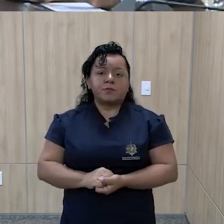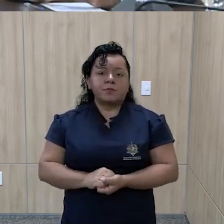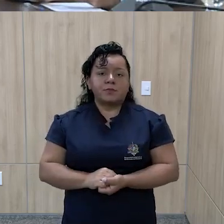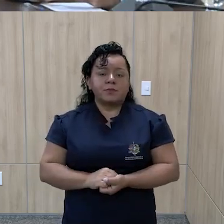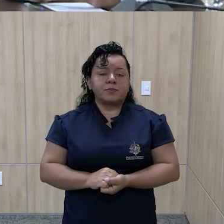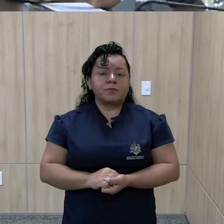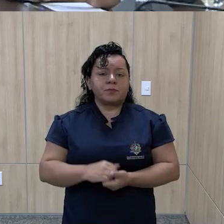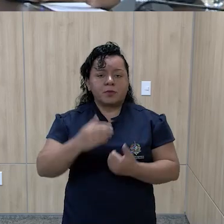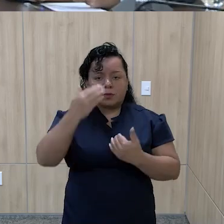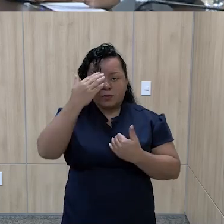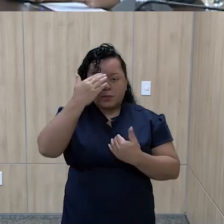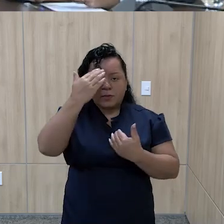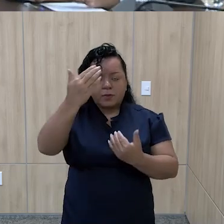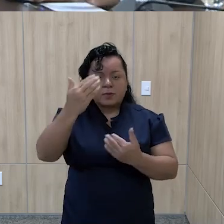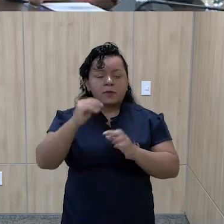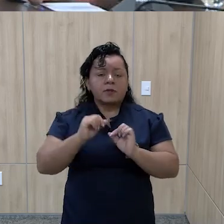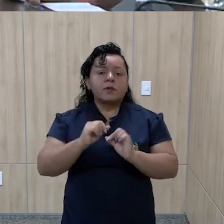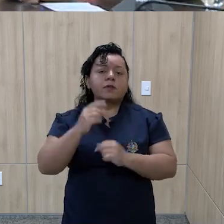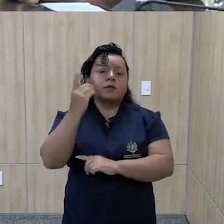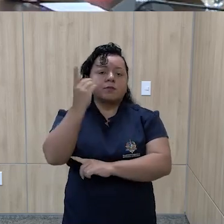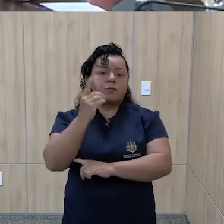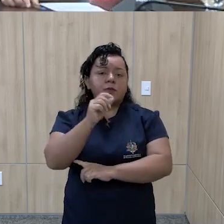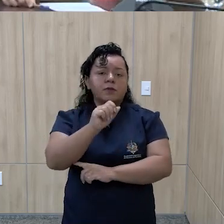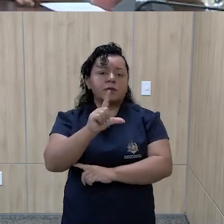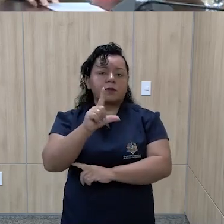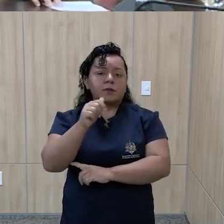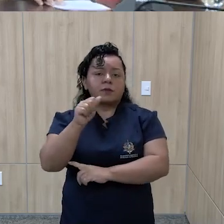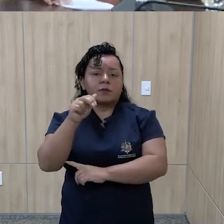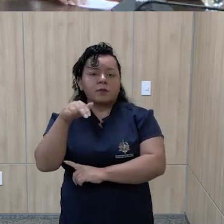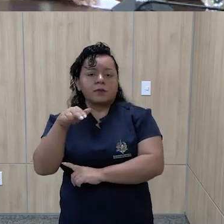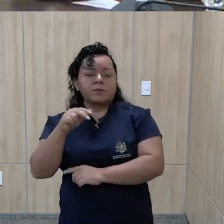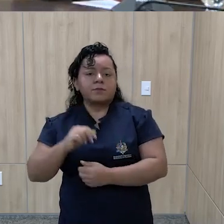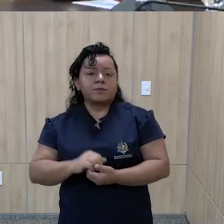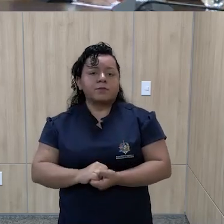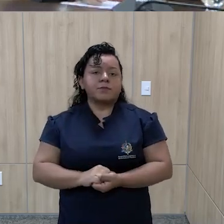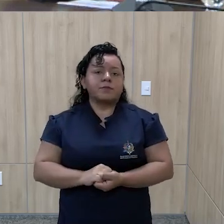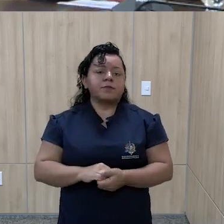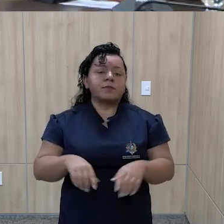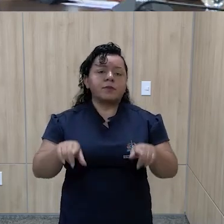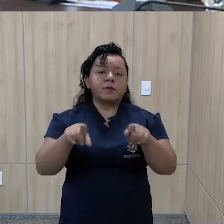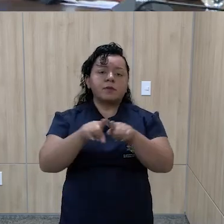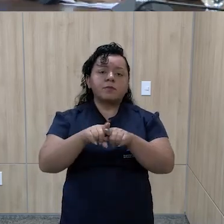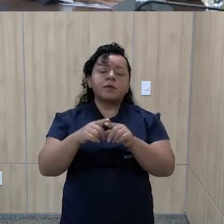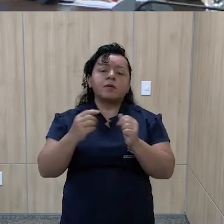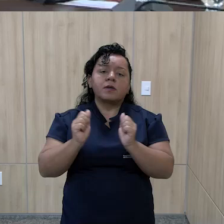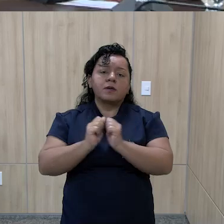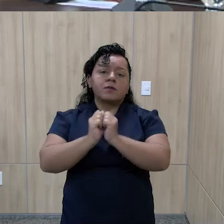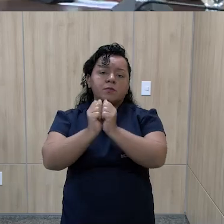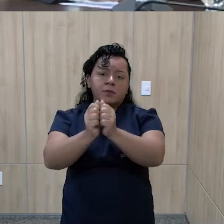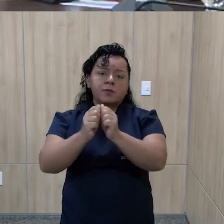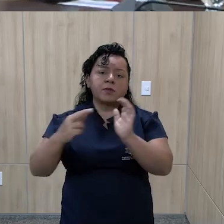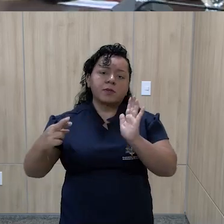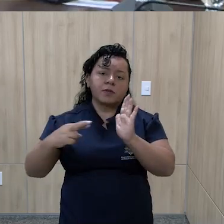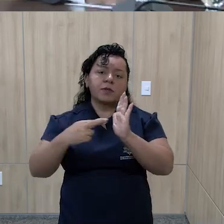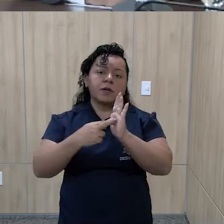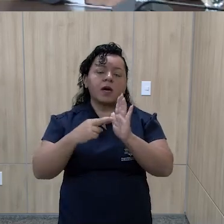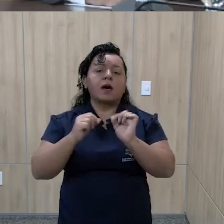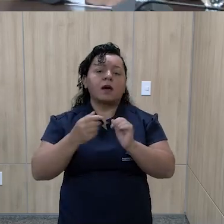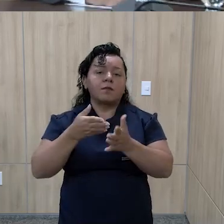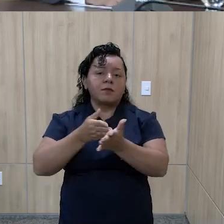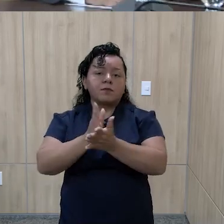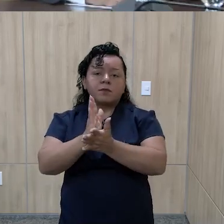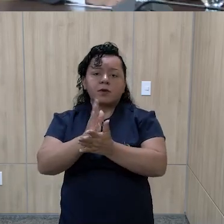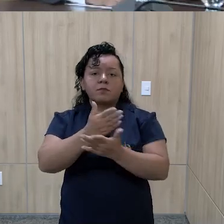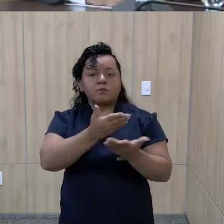tinha votado Obrigado excelência Deputado Alan Queiroz também voltou a presidência também acompanha o relator Está aprovado por